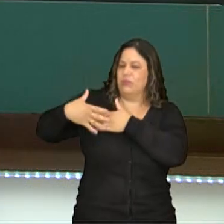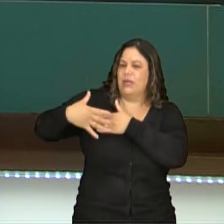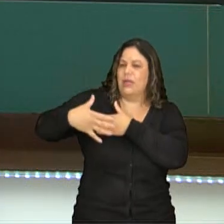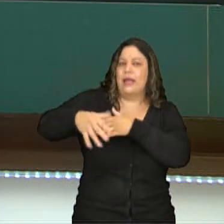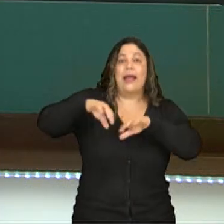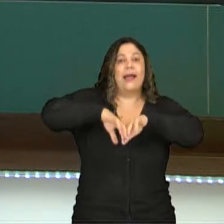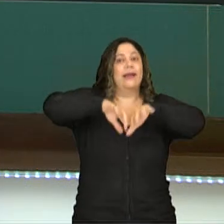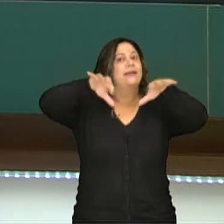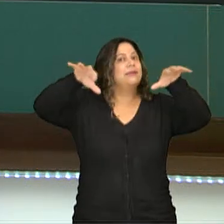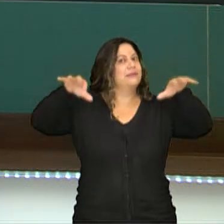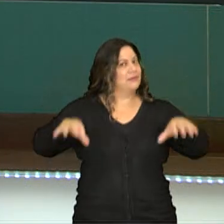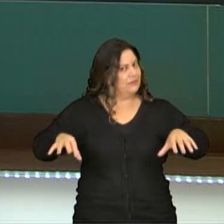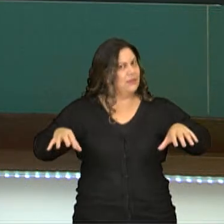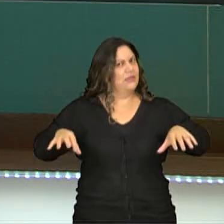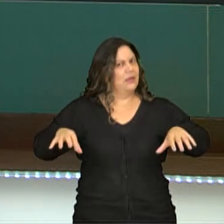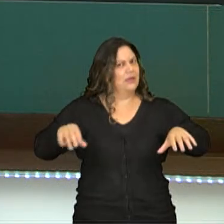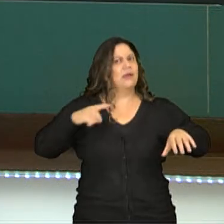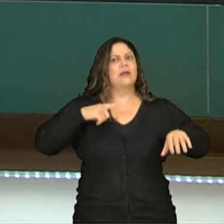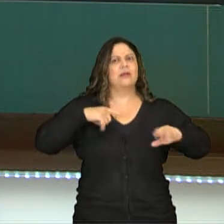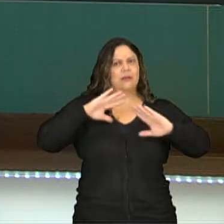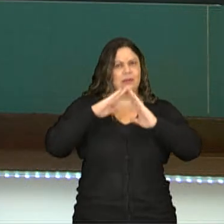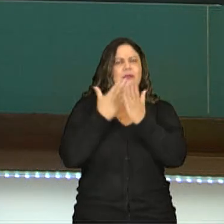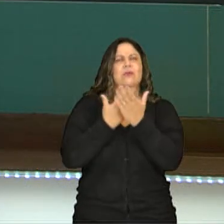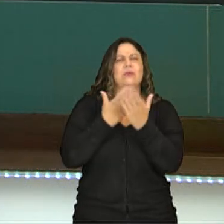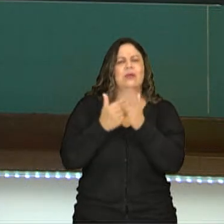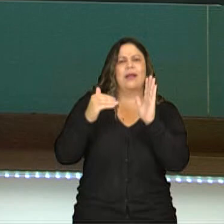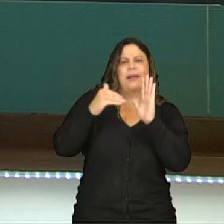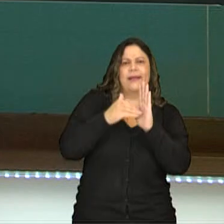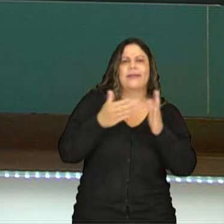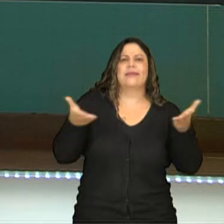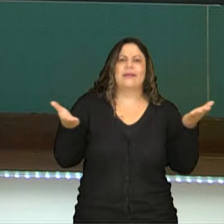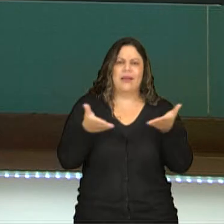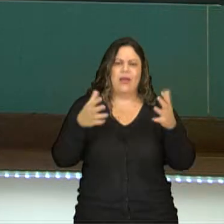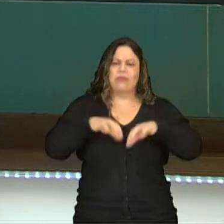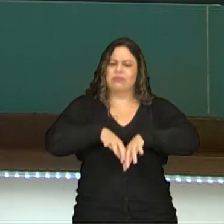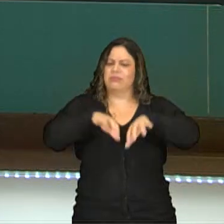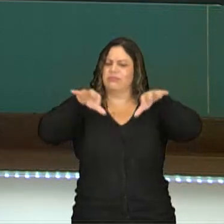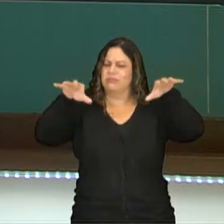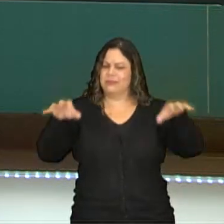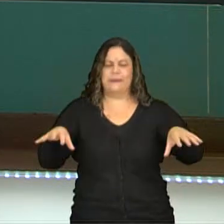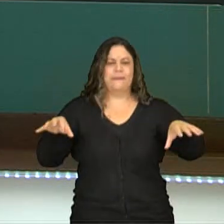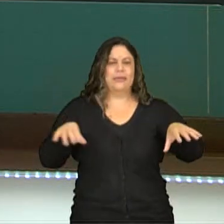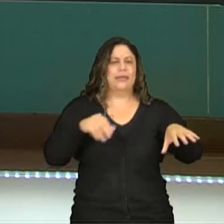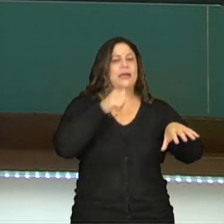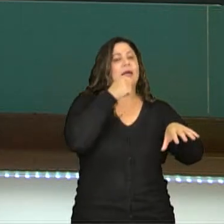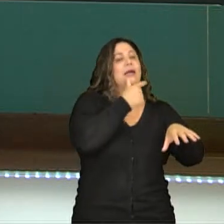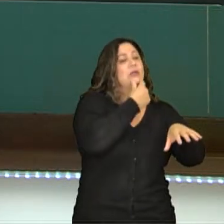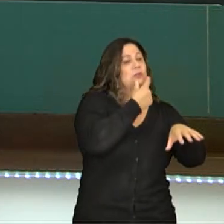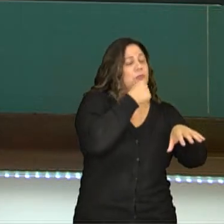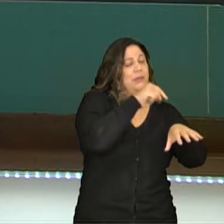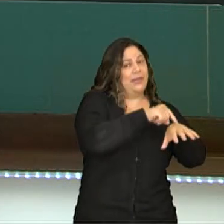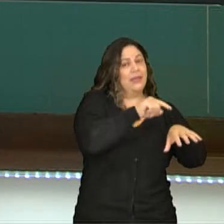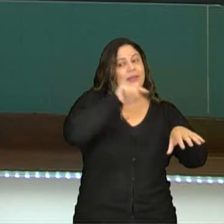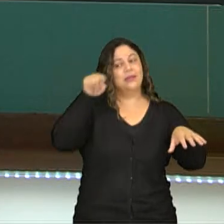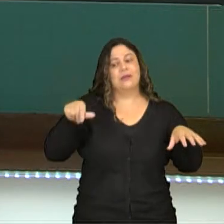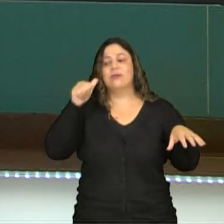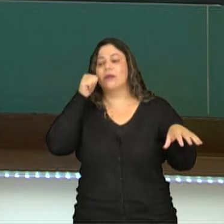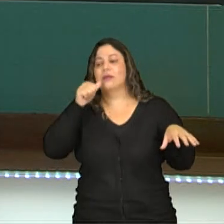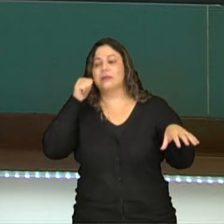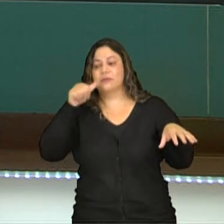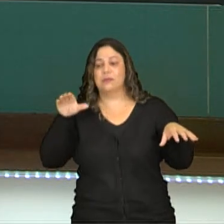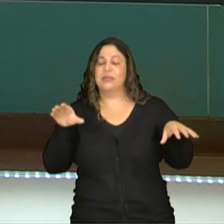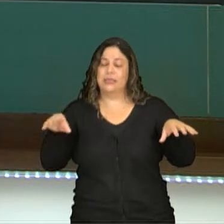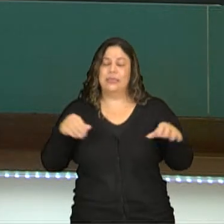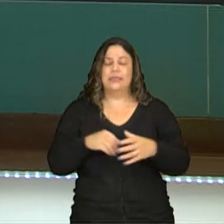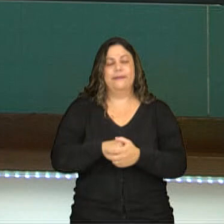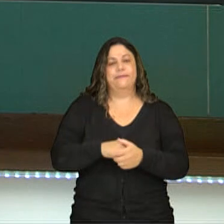meninos. Tem escolas que até hoje separam a educação física os meninos das meninas, né? Mas o correto, né, o ideal, né, a gente